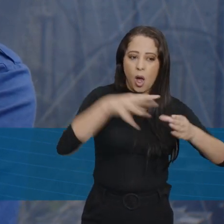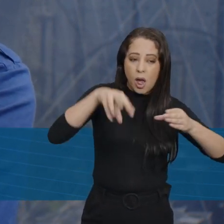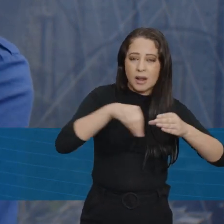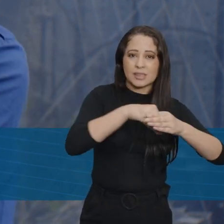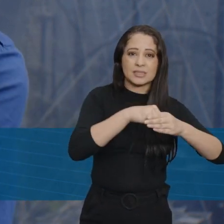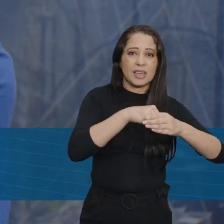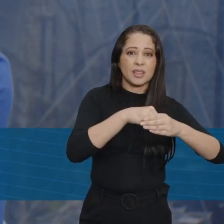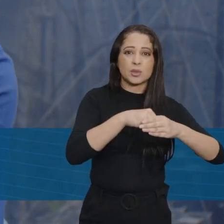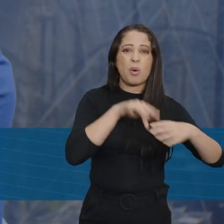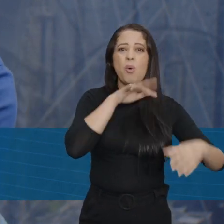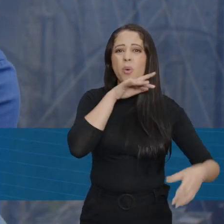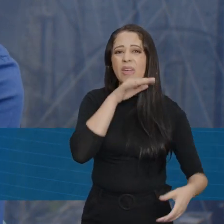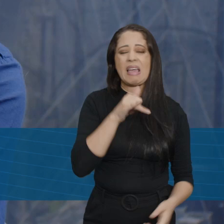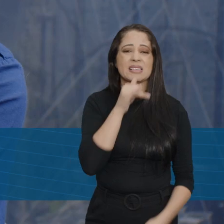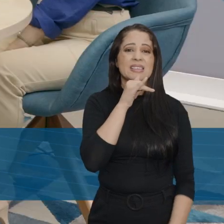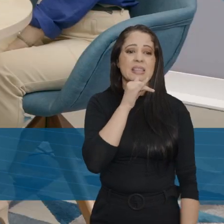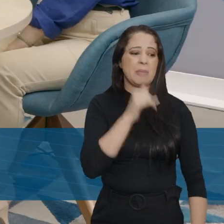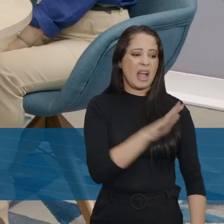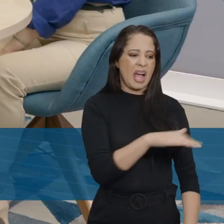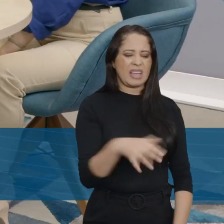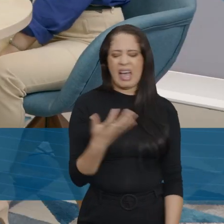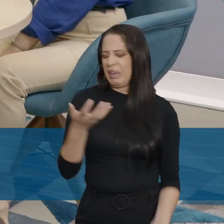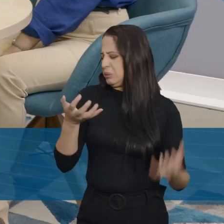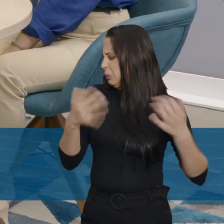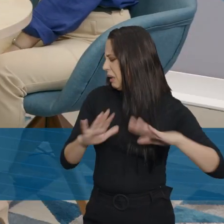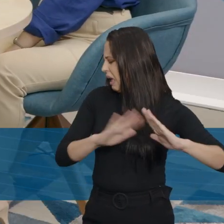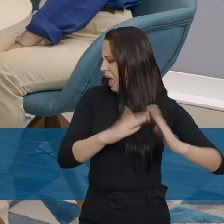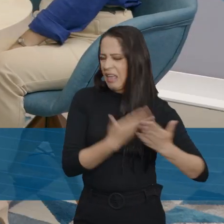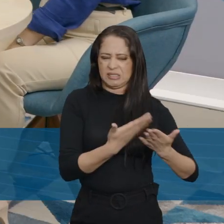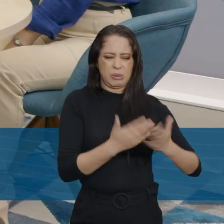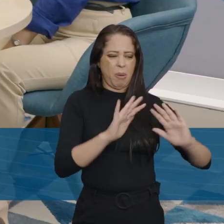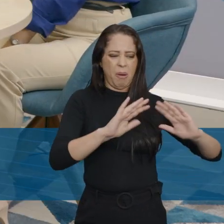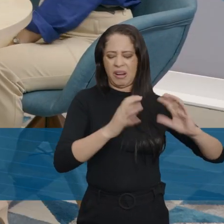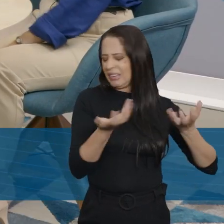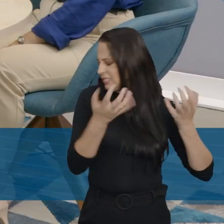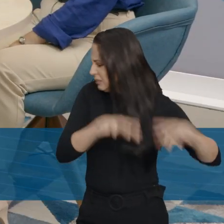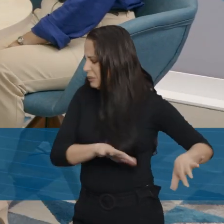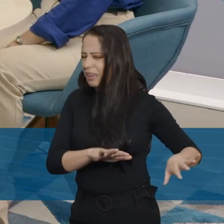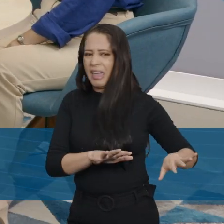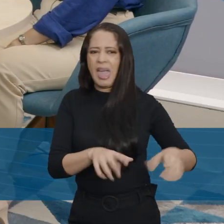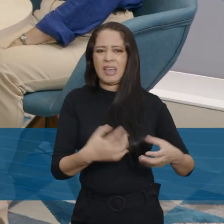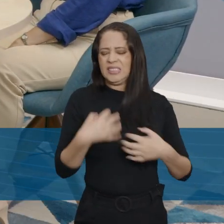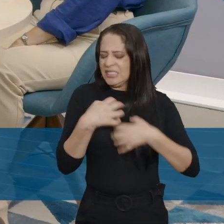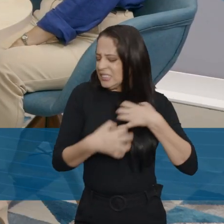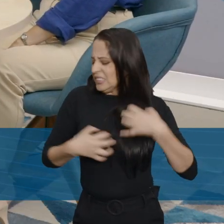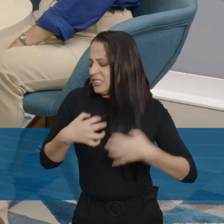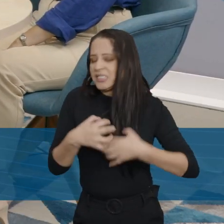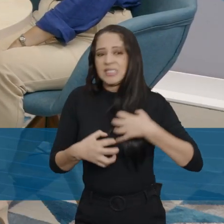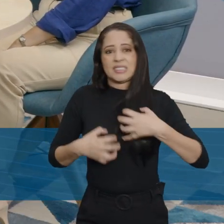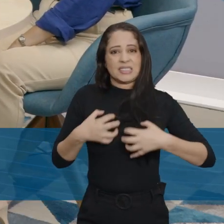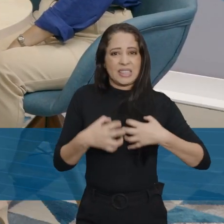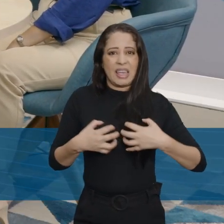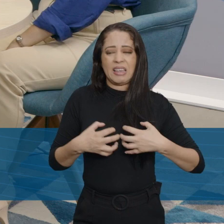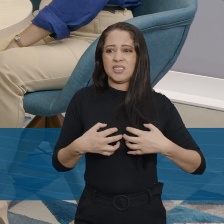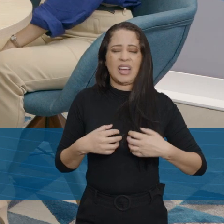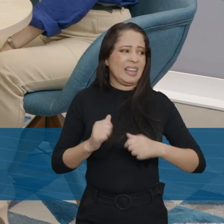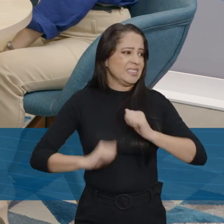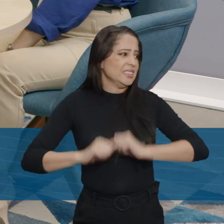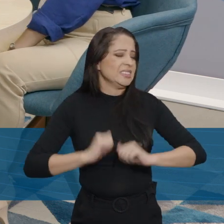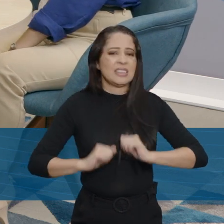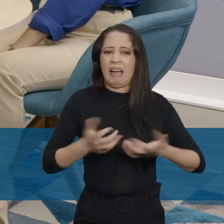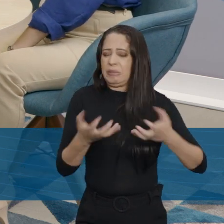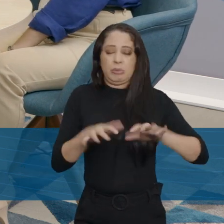escolar ele se torna hostil. Então a criança não quer mais ir para a escola, ela passa mal antes de ir para a escola, ela se sente